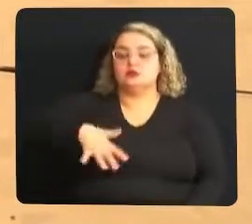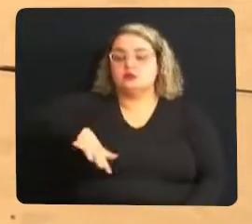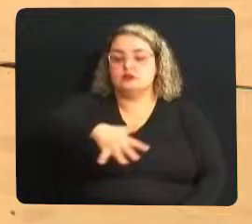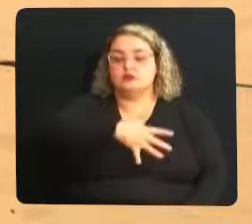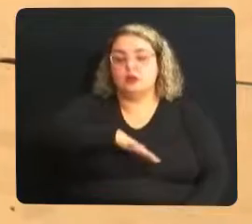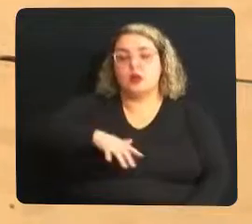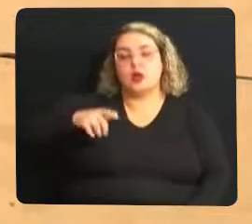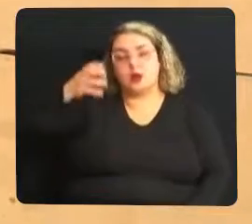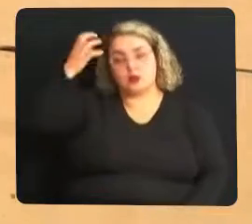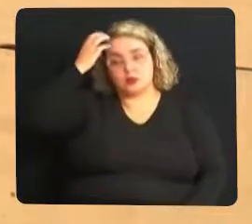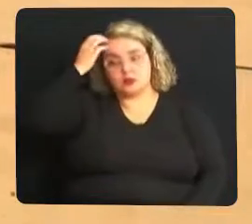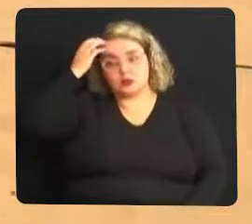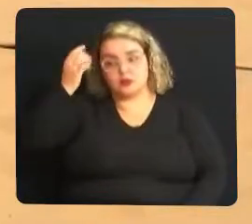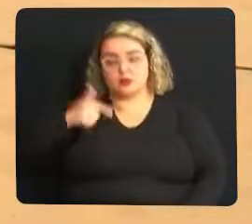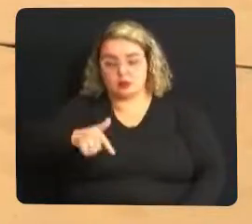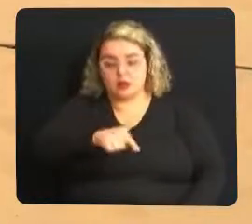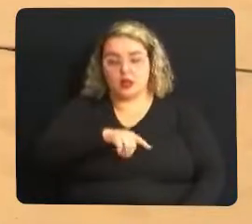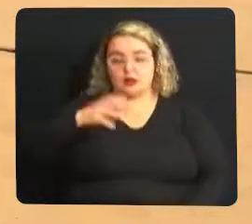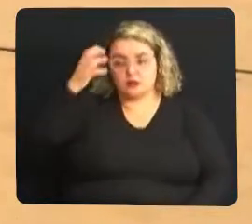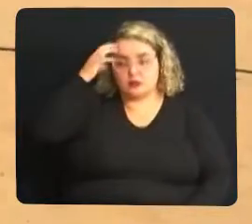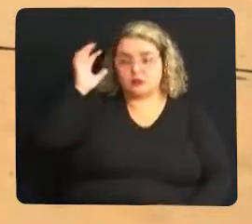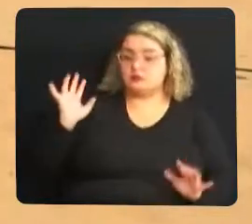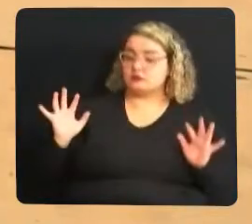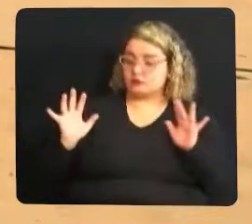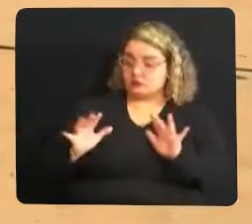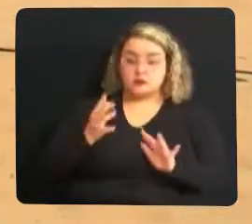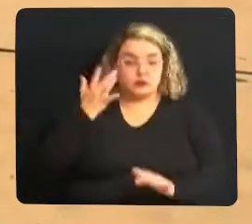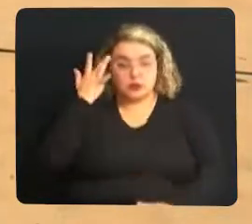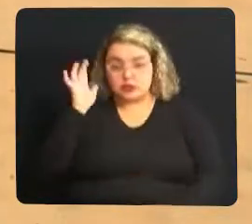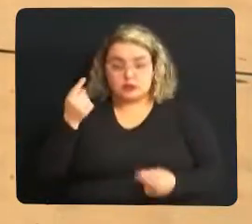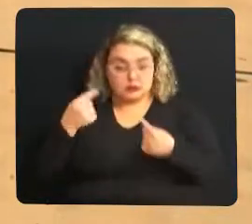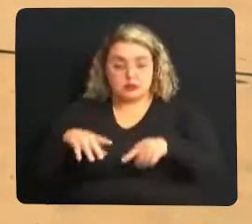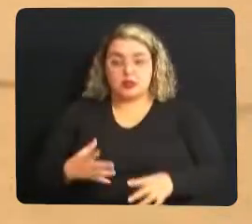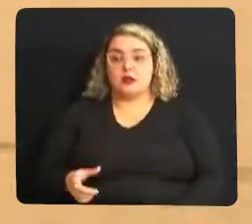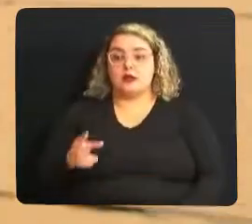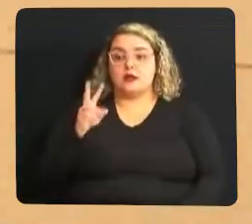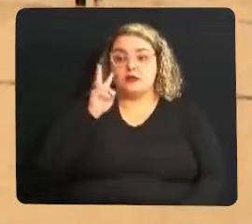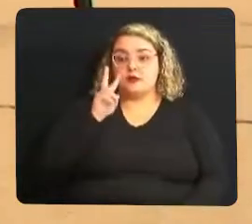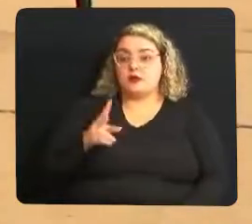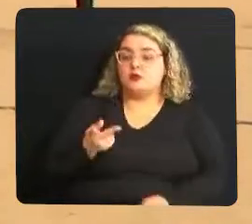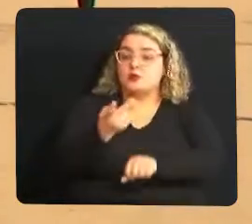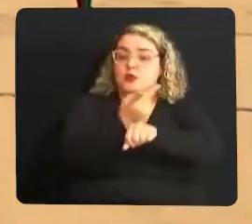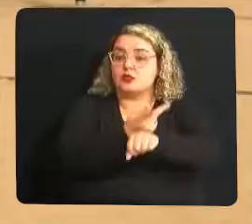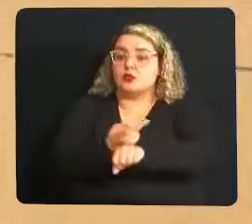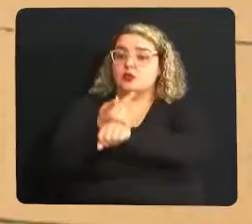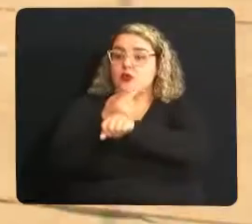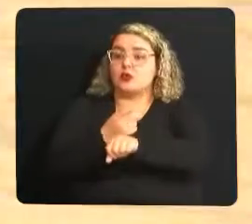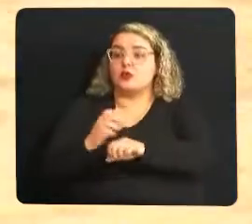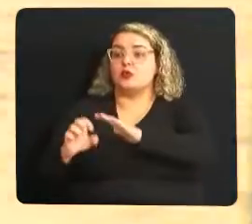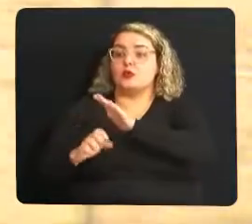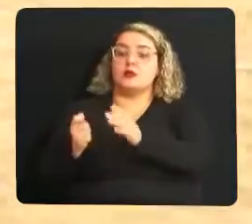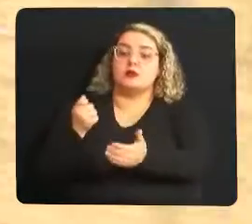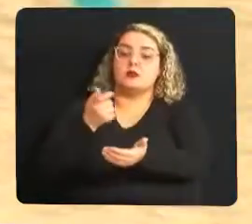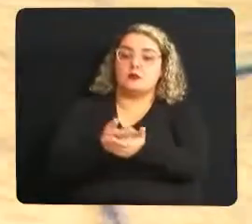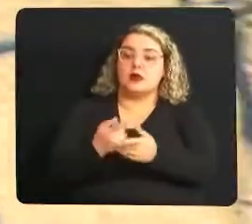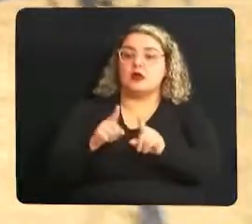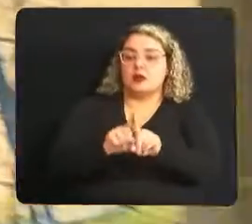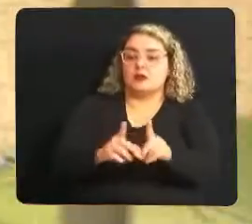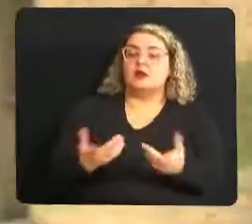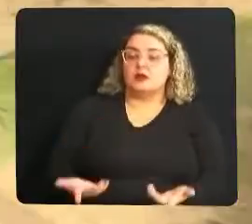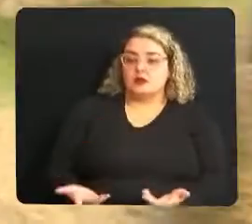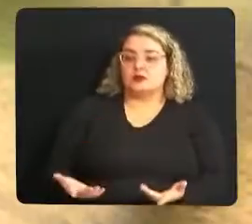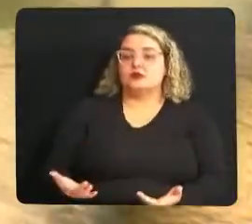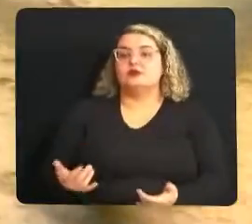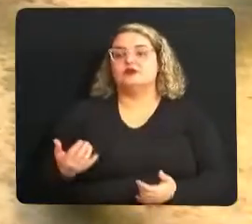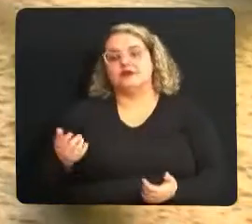às vezes nem sabia do campeonato Mas acabou vindo assistindo participando do da premiação que teve aqui com nosso patrocinador um joguinho bem legal aí para o